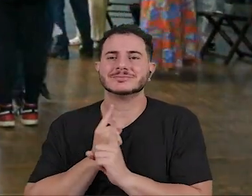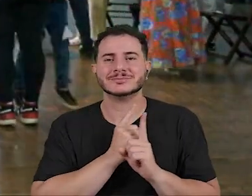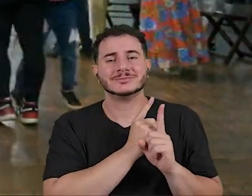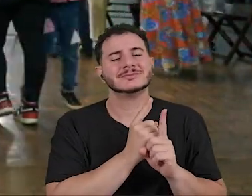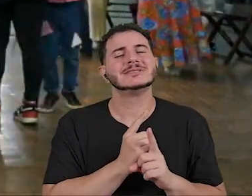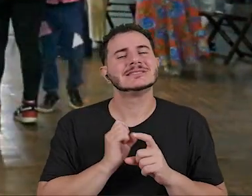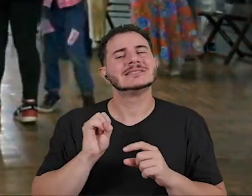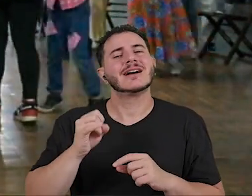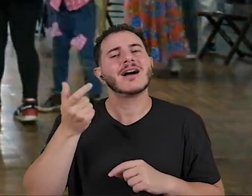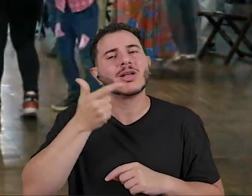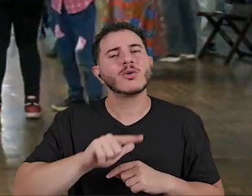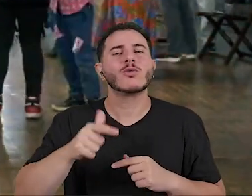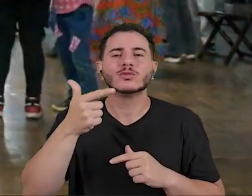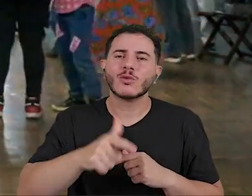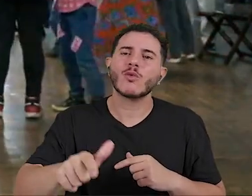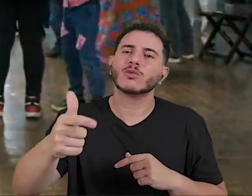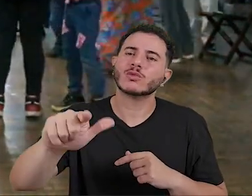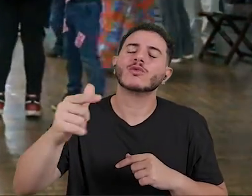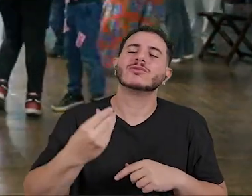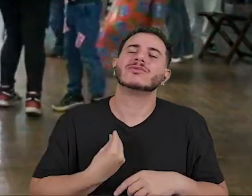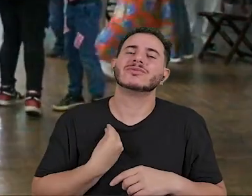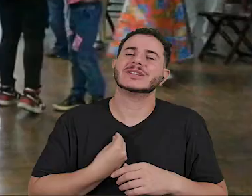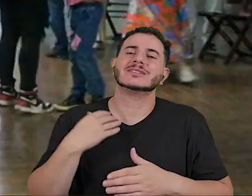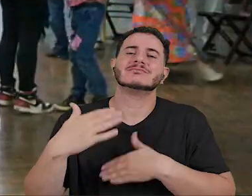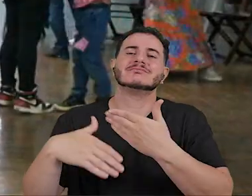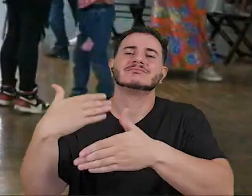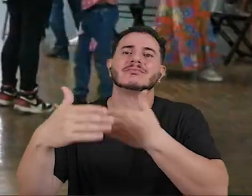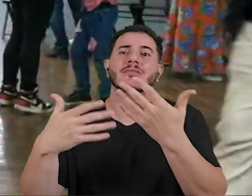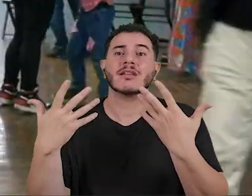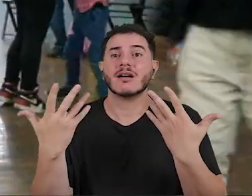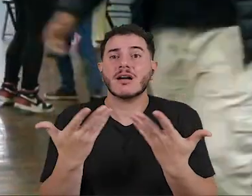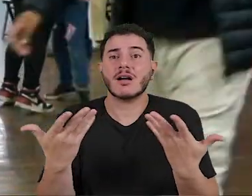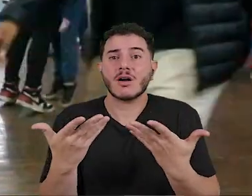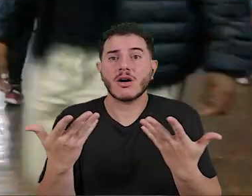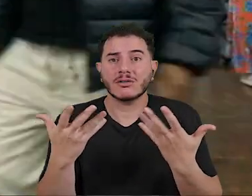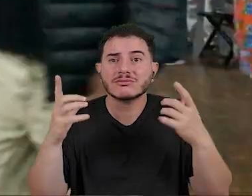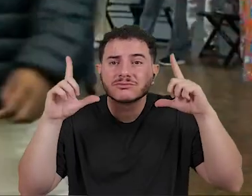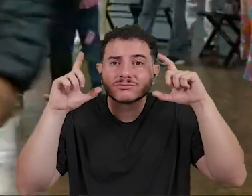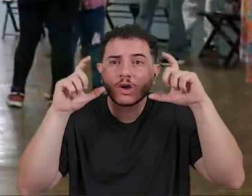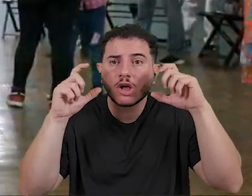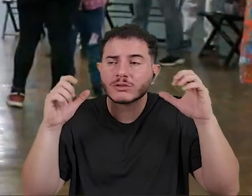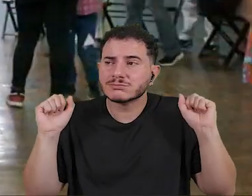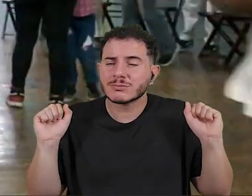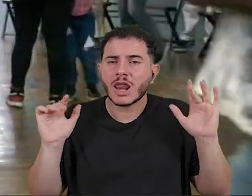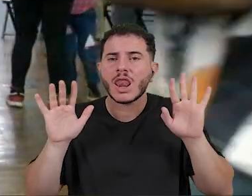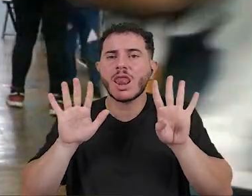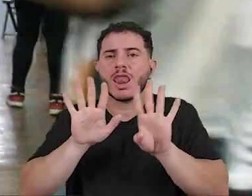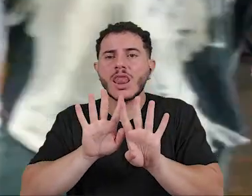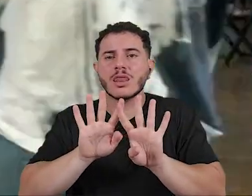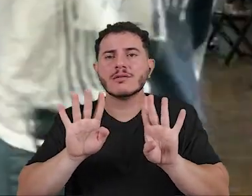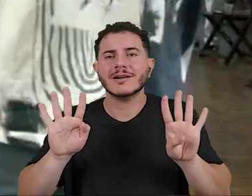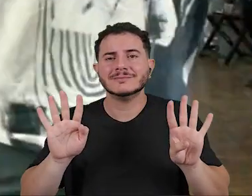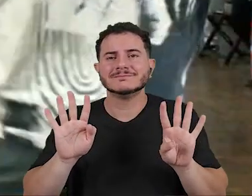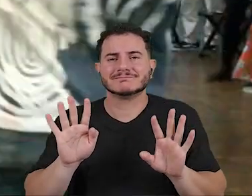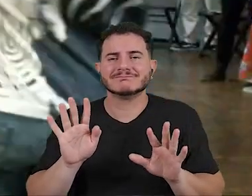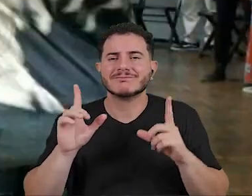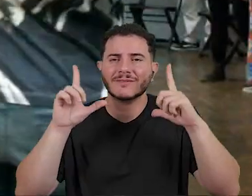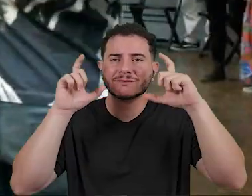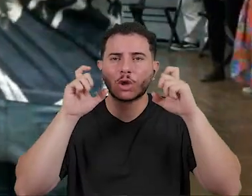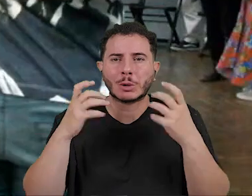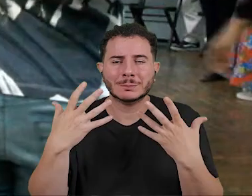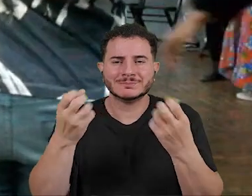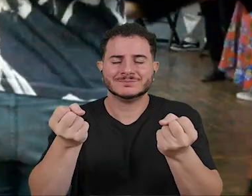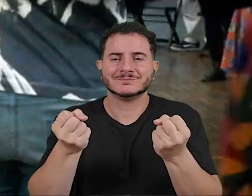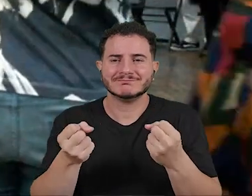tirar uma foto? Vamos tirar a foto de despedida? Bora junto aqui, gente. Vamos tirar uma foto bem